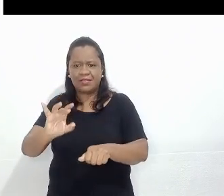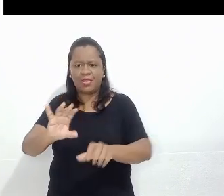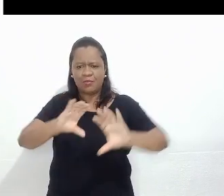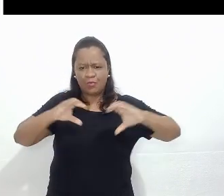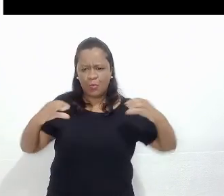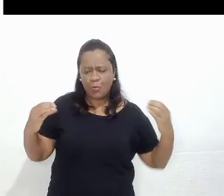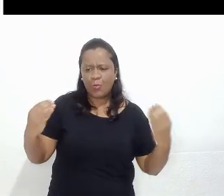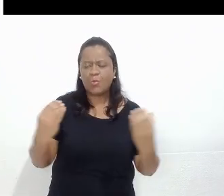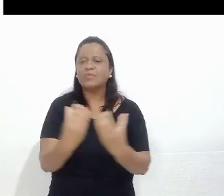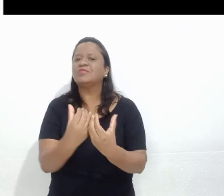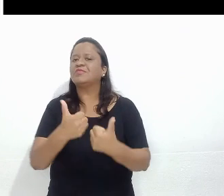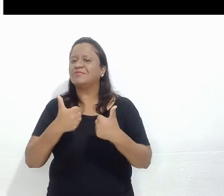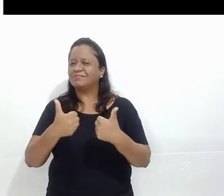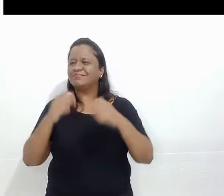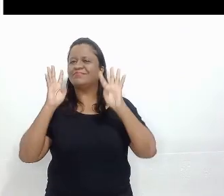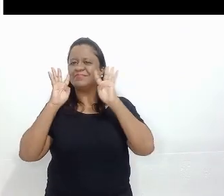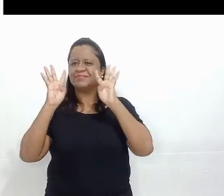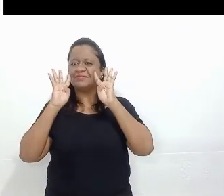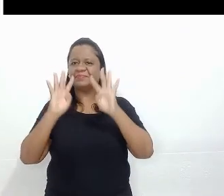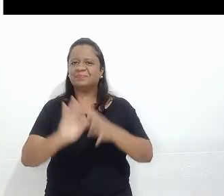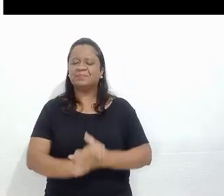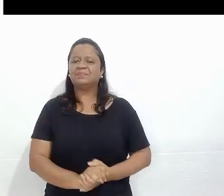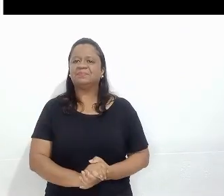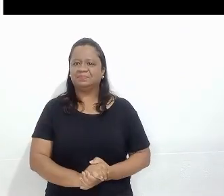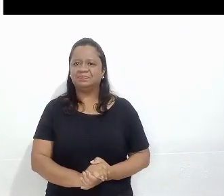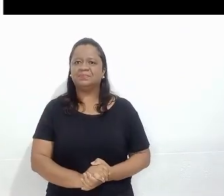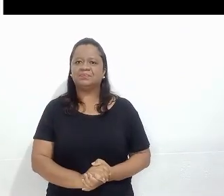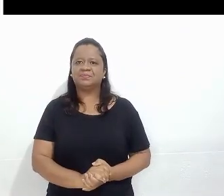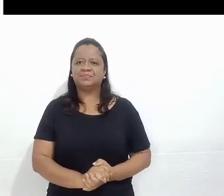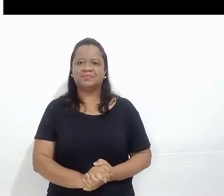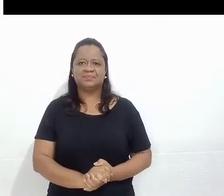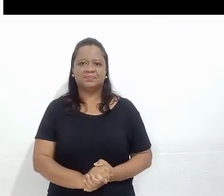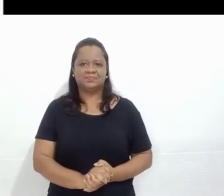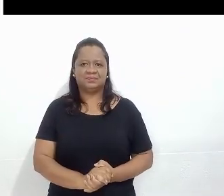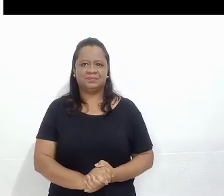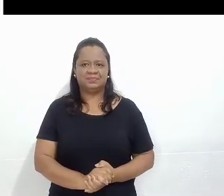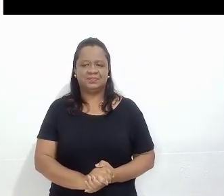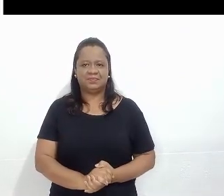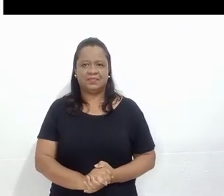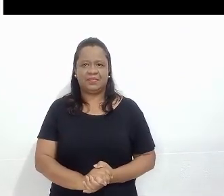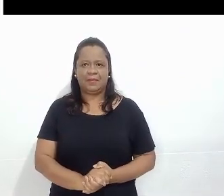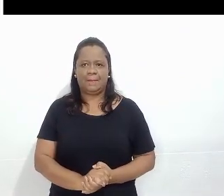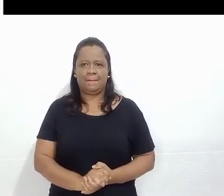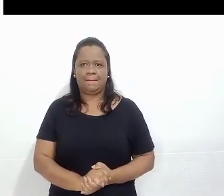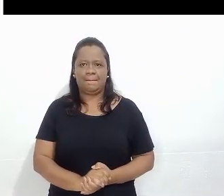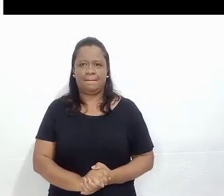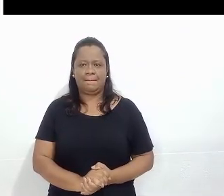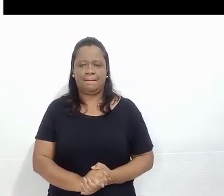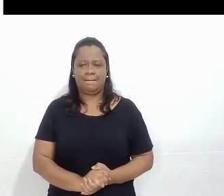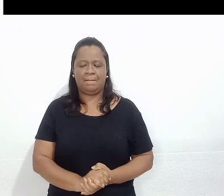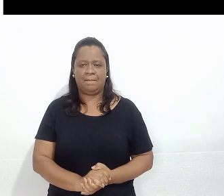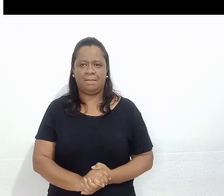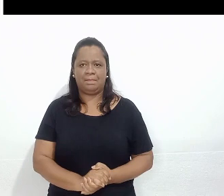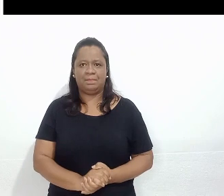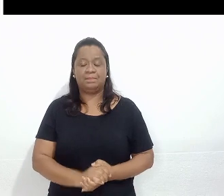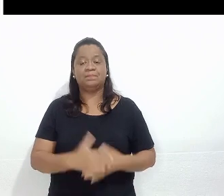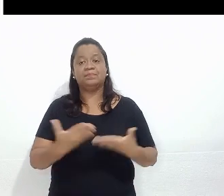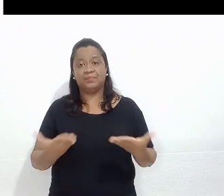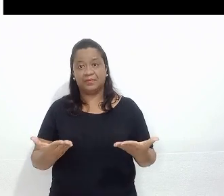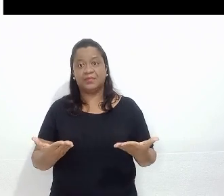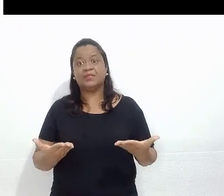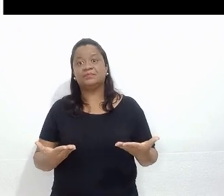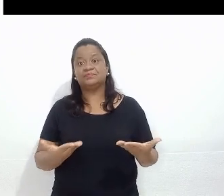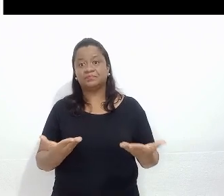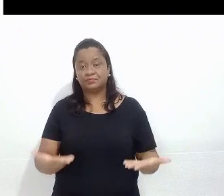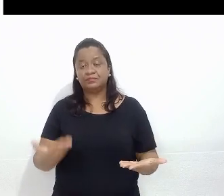coletivo. É bem bacana, assim. É muito legal. Bom, galera,